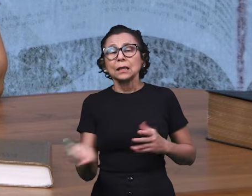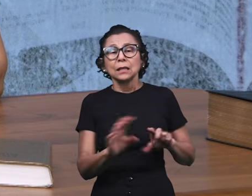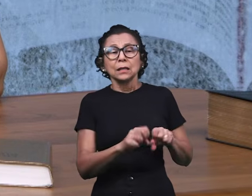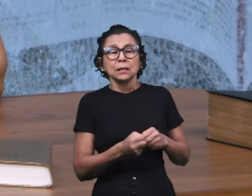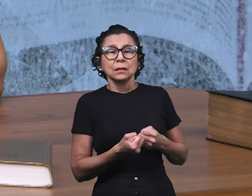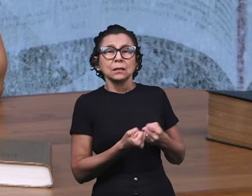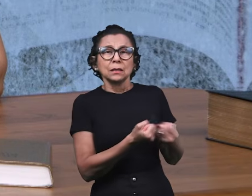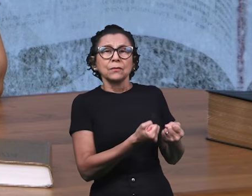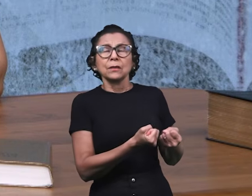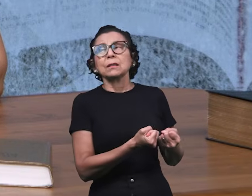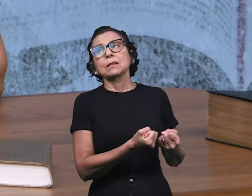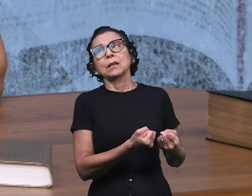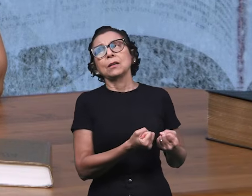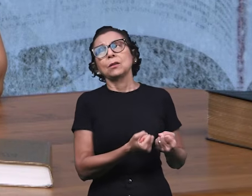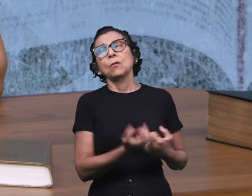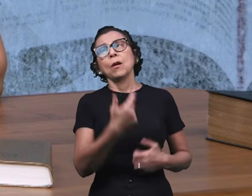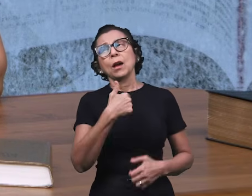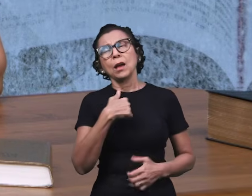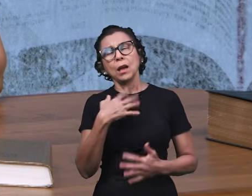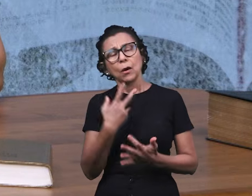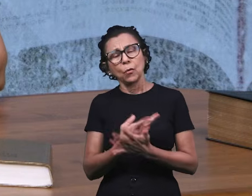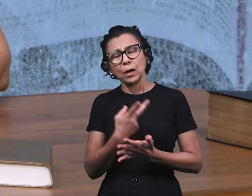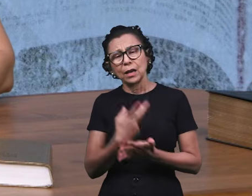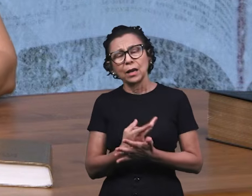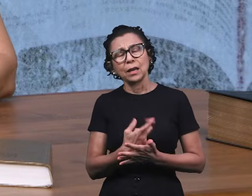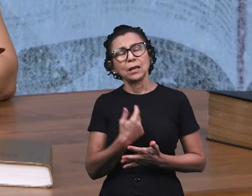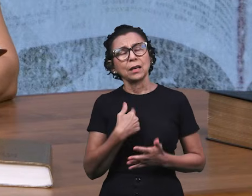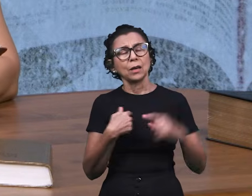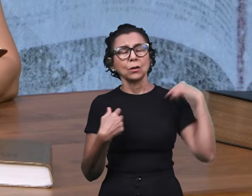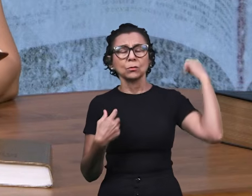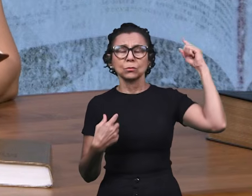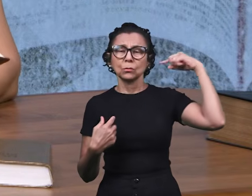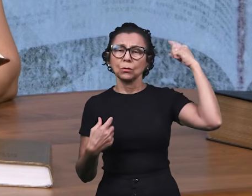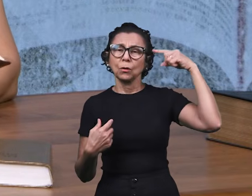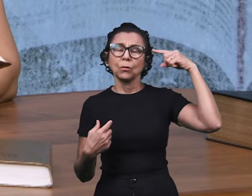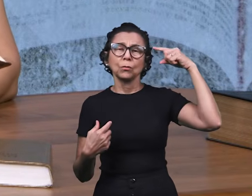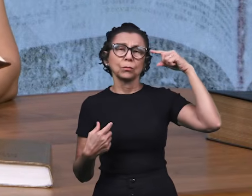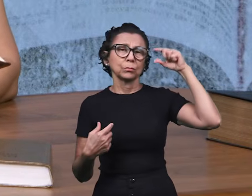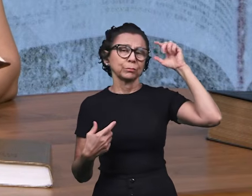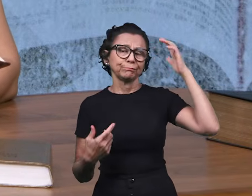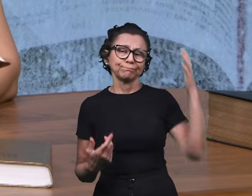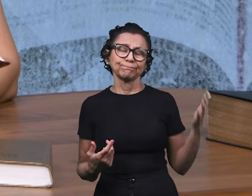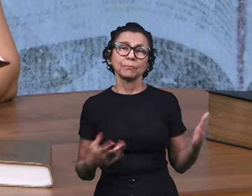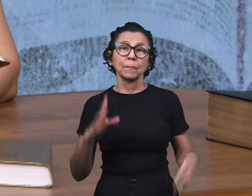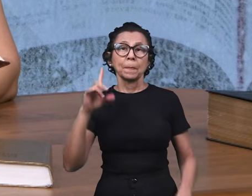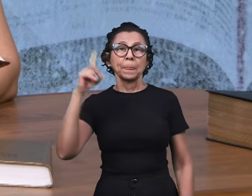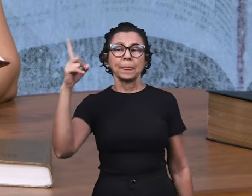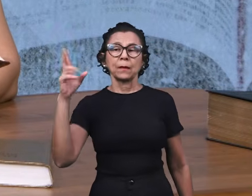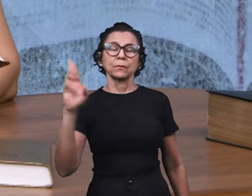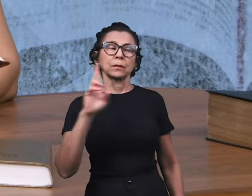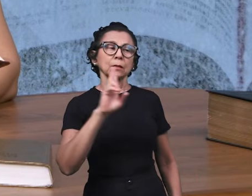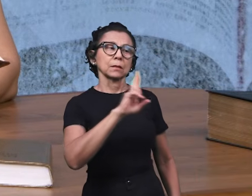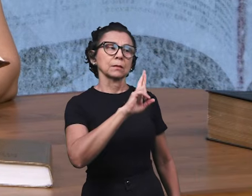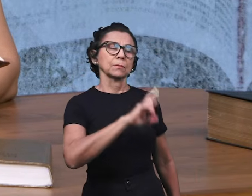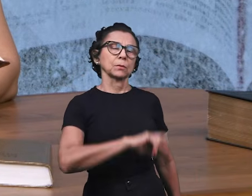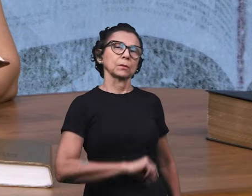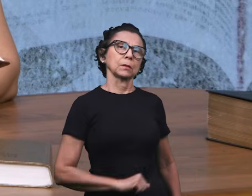procedi loucamente e errei grandissimamente. Davi então respondeu e